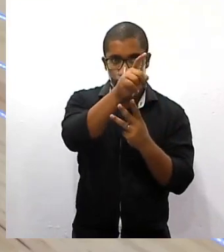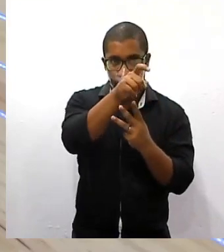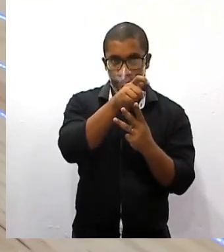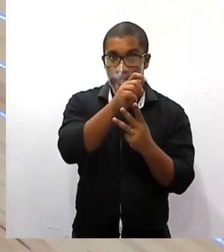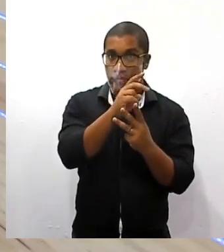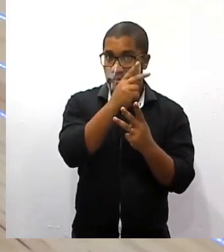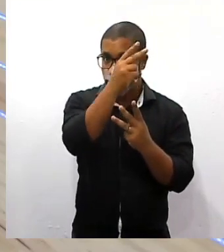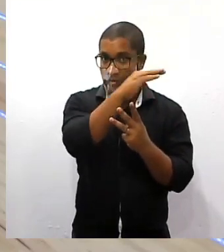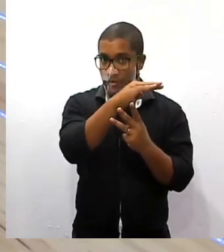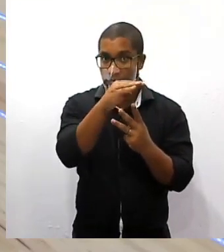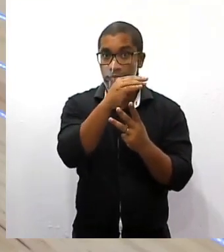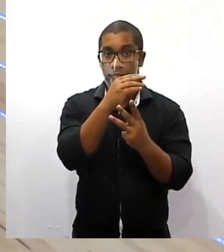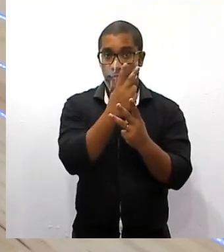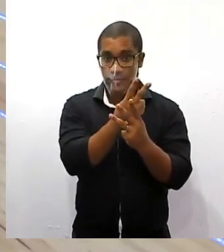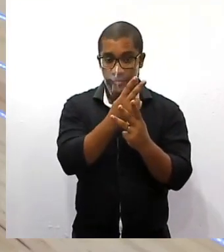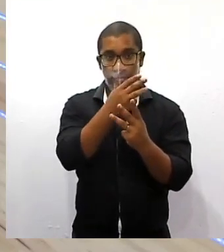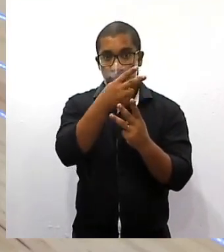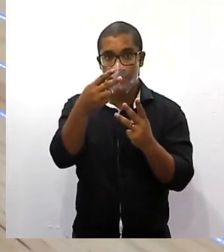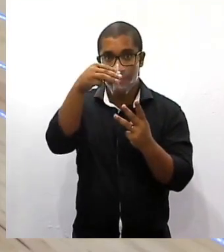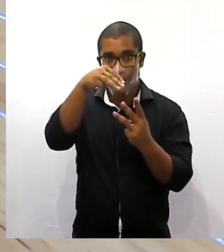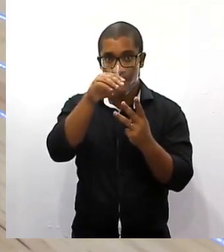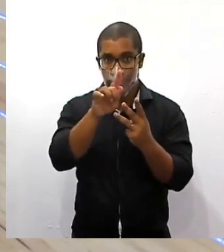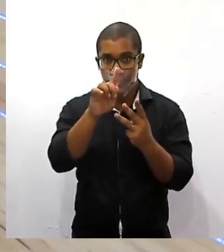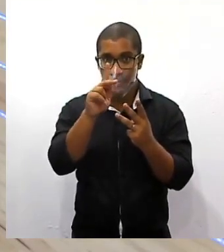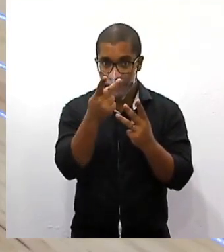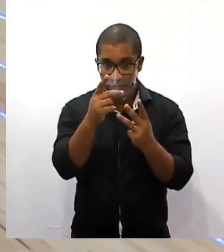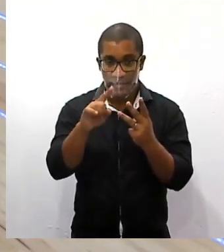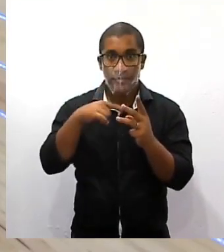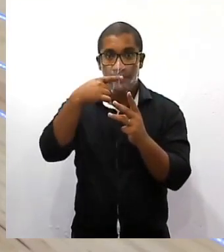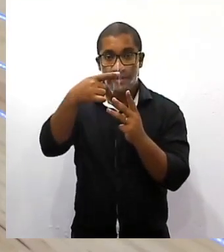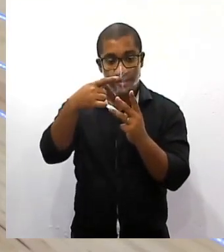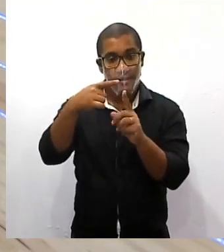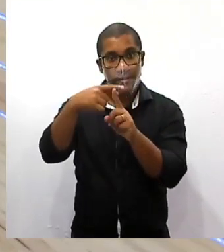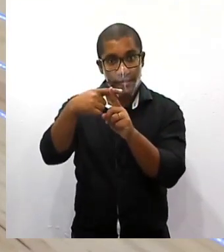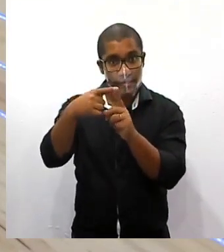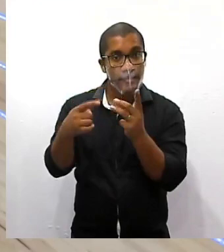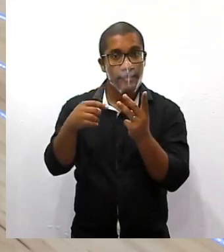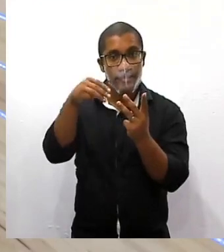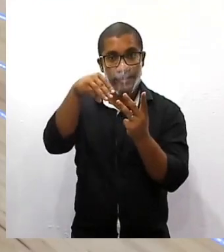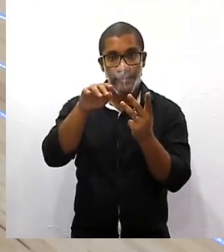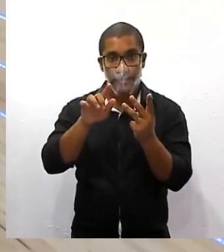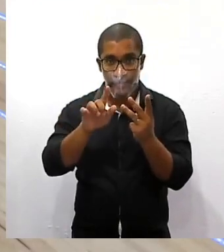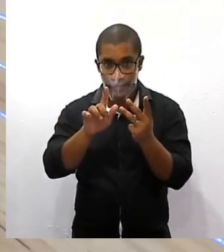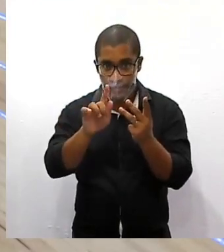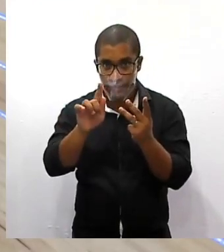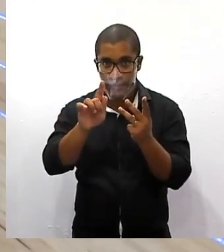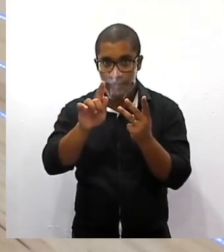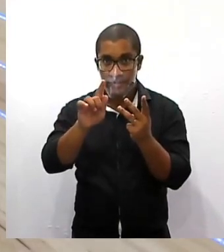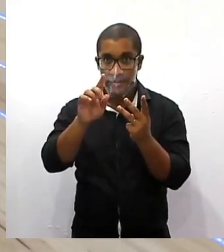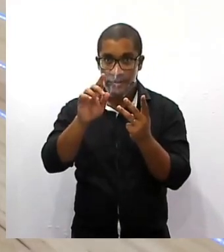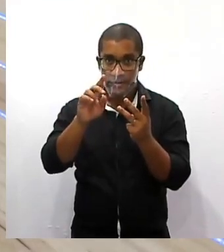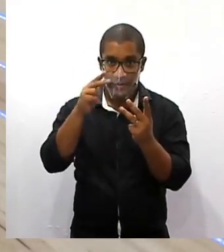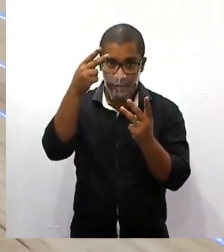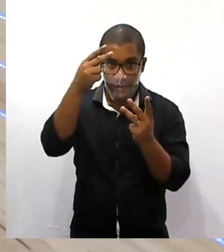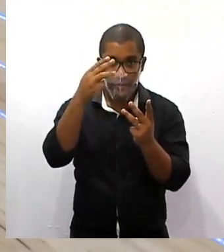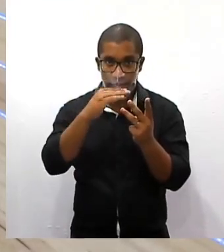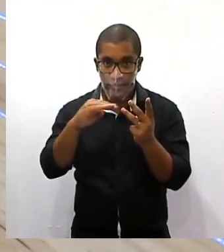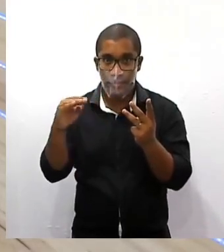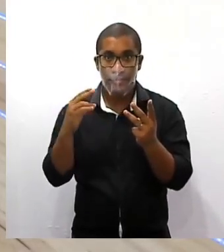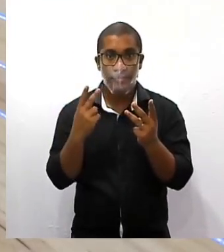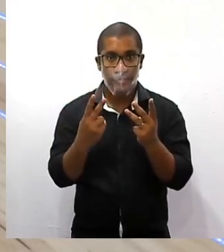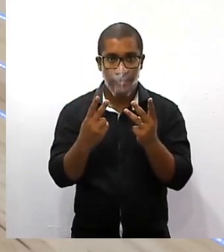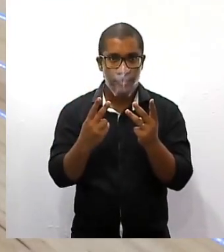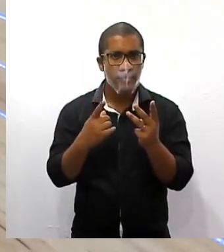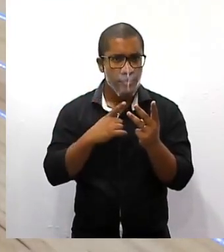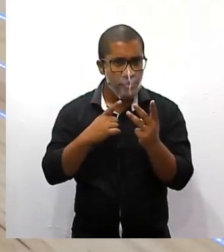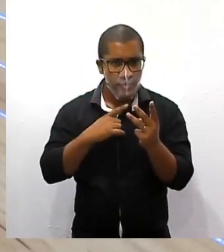2 igual mgh mais mv ao quadrado sobre 2. Você só pode cortar uma letra ou um número se ela estiver